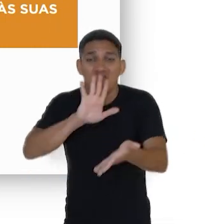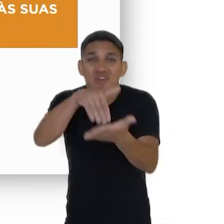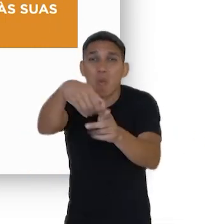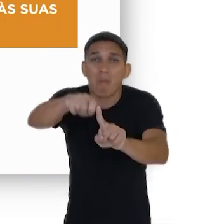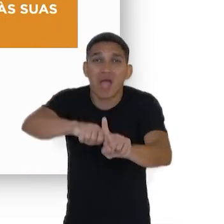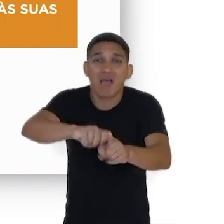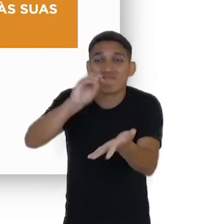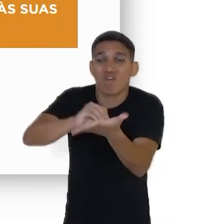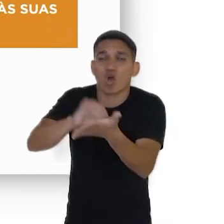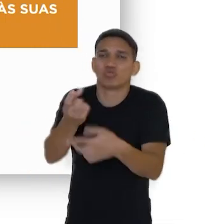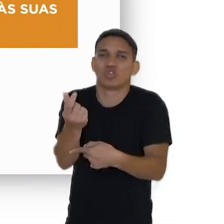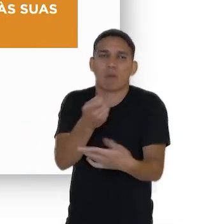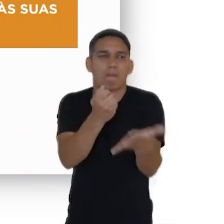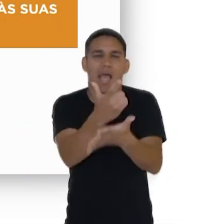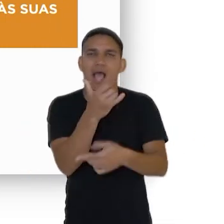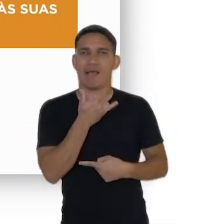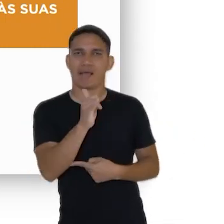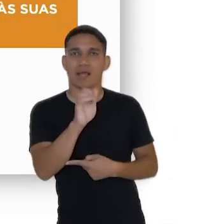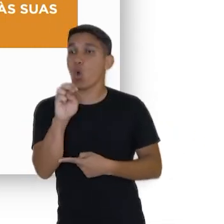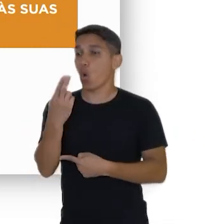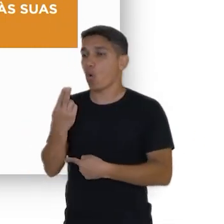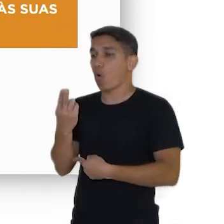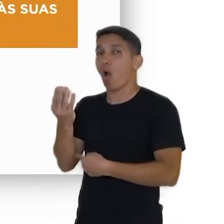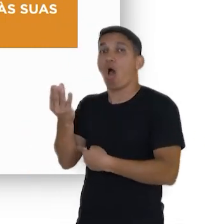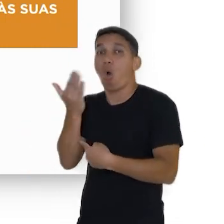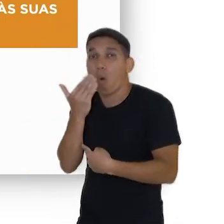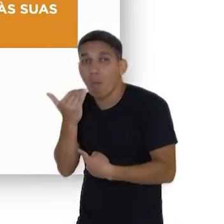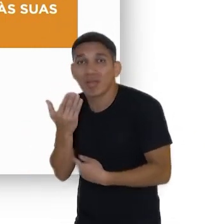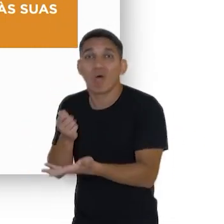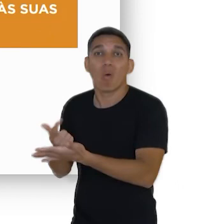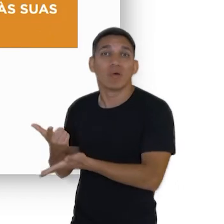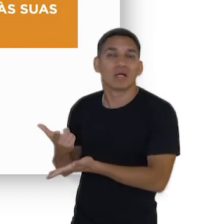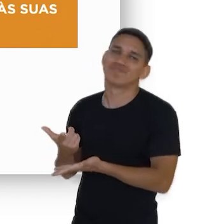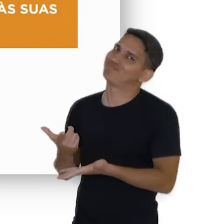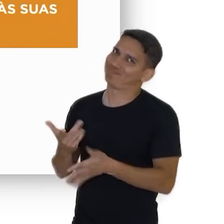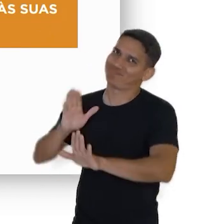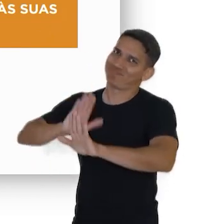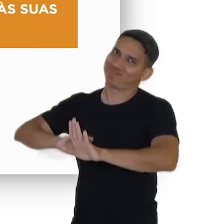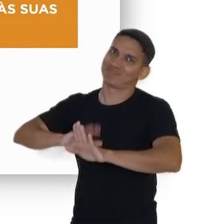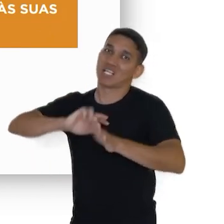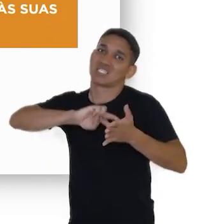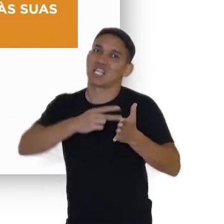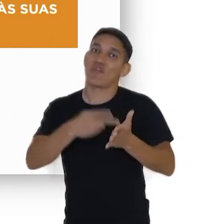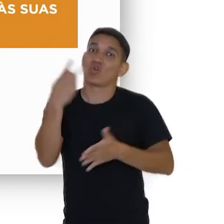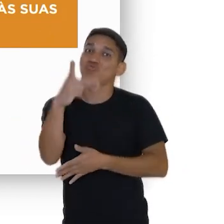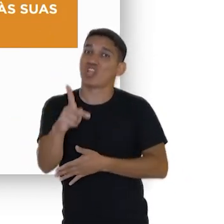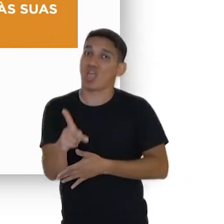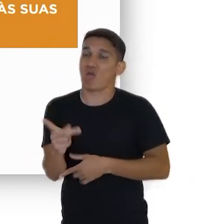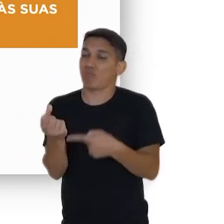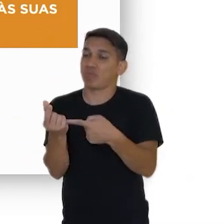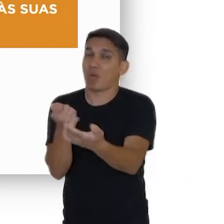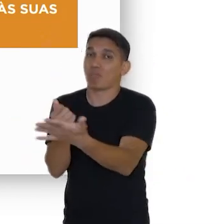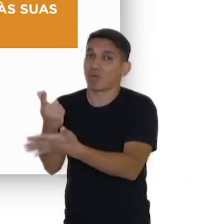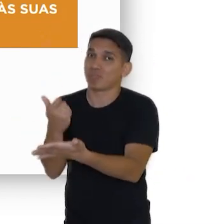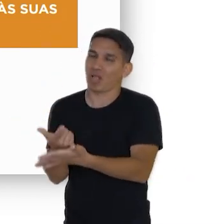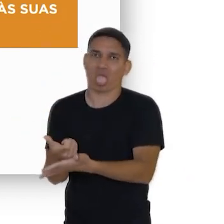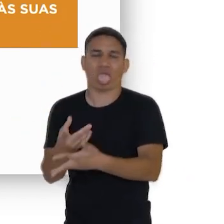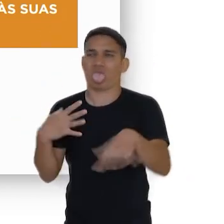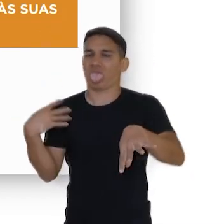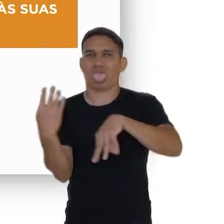falta dinheiro para pagar a conta de luz e comprar comida demonstra claramente que o seu consumo